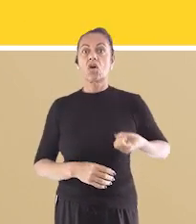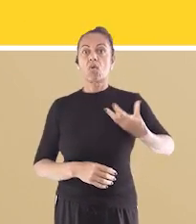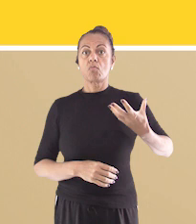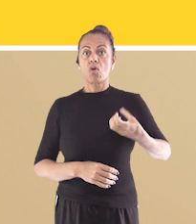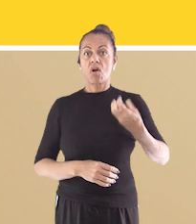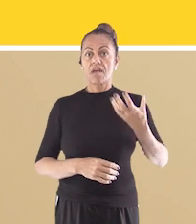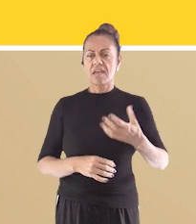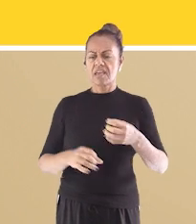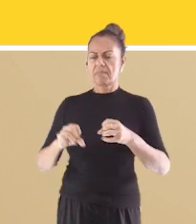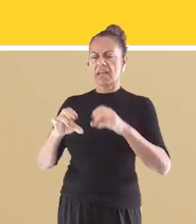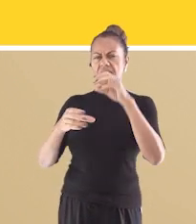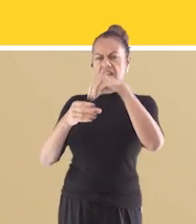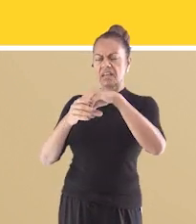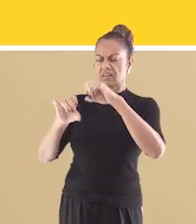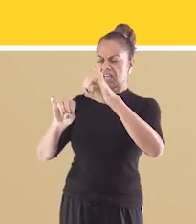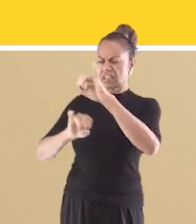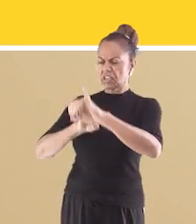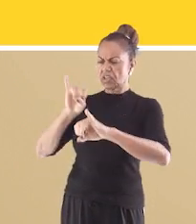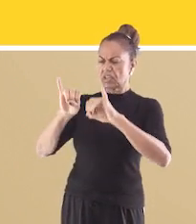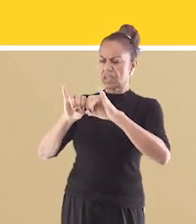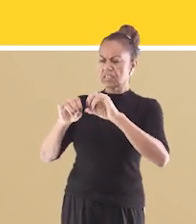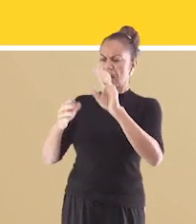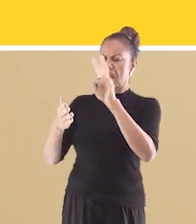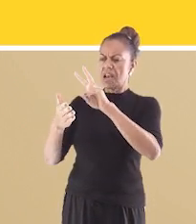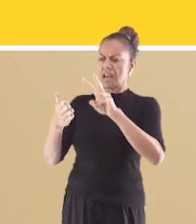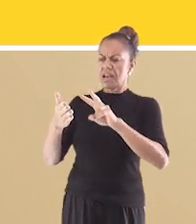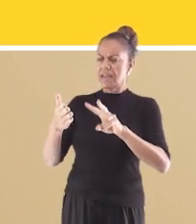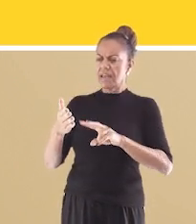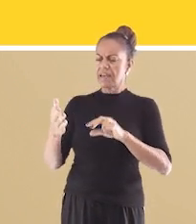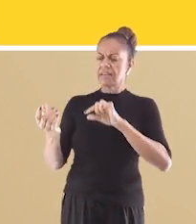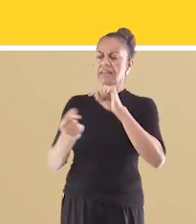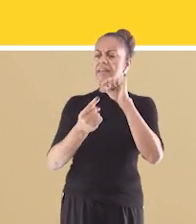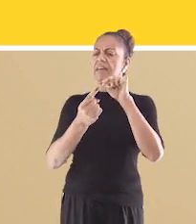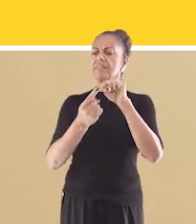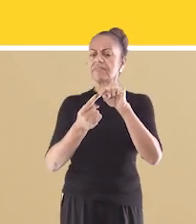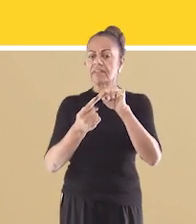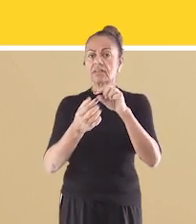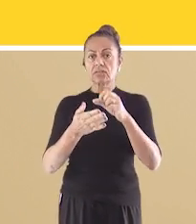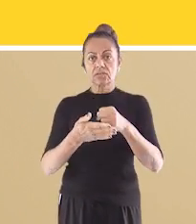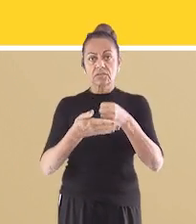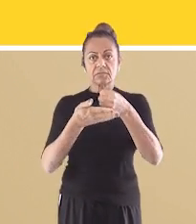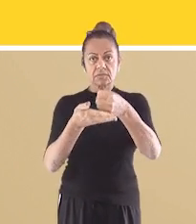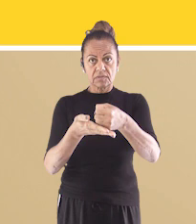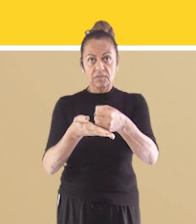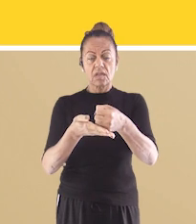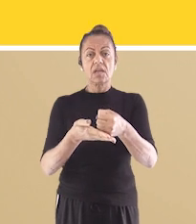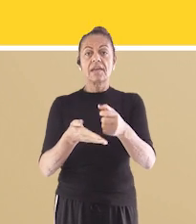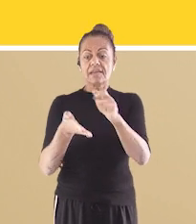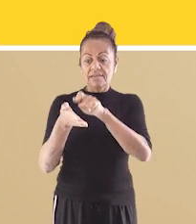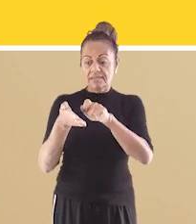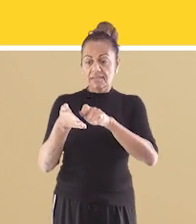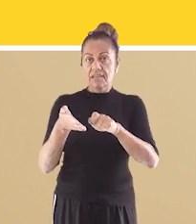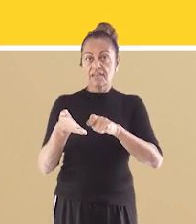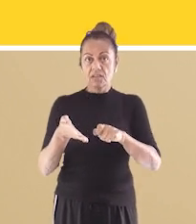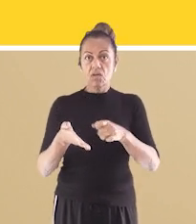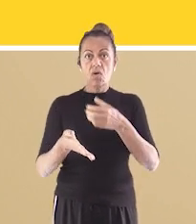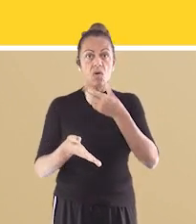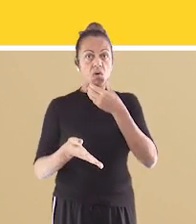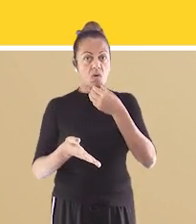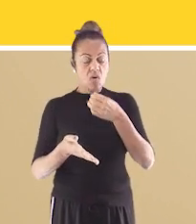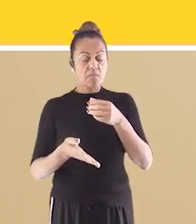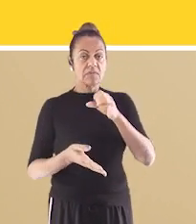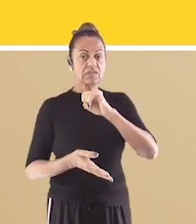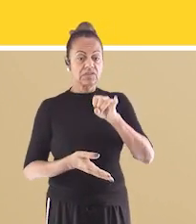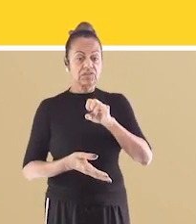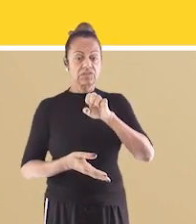o poema retirado de um site de internet intitulado Sustentabilidade, escrito por Jean Carlos Barusso.